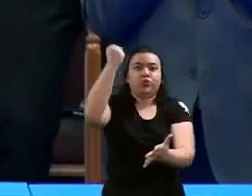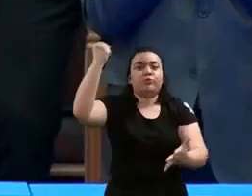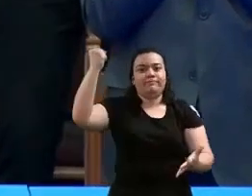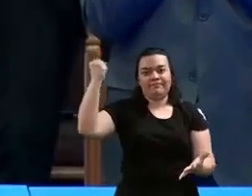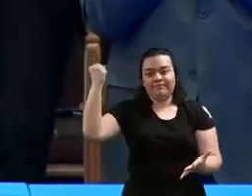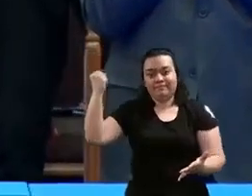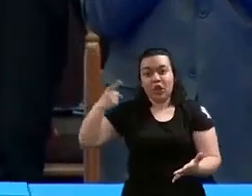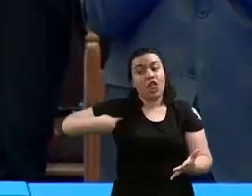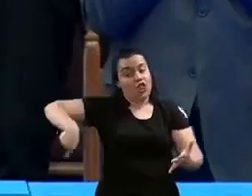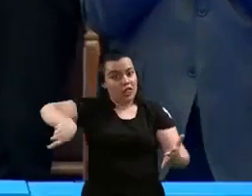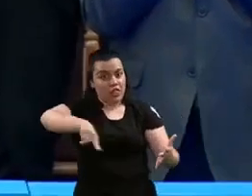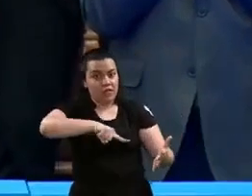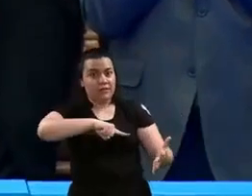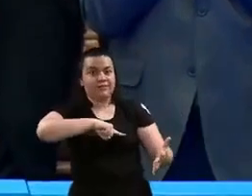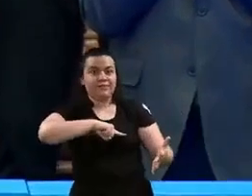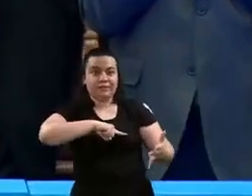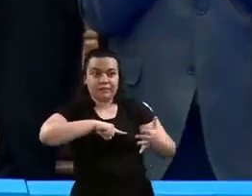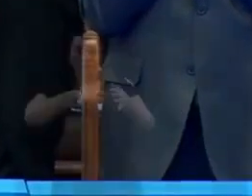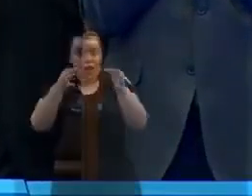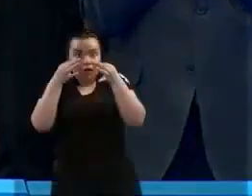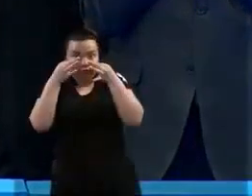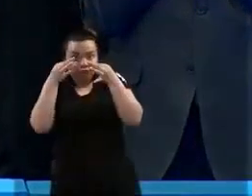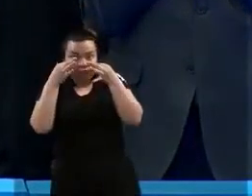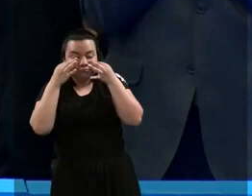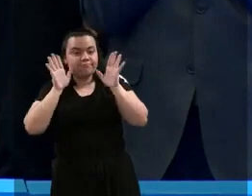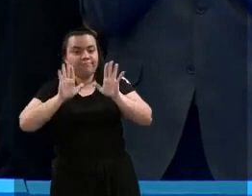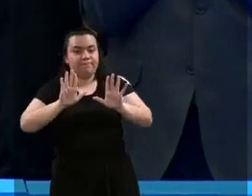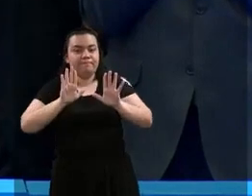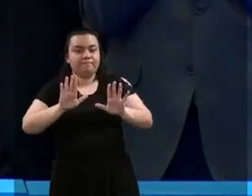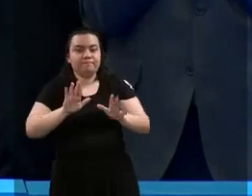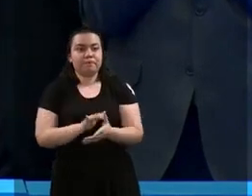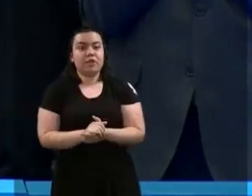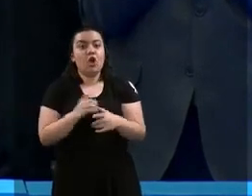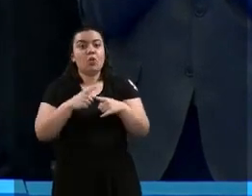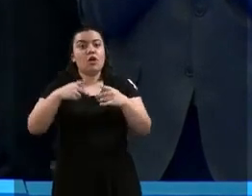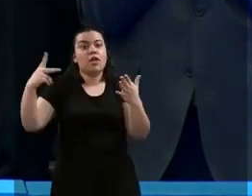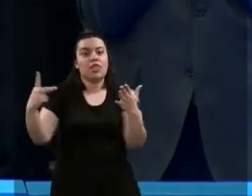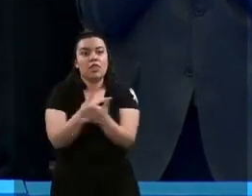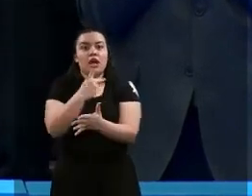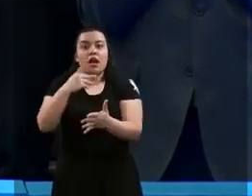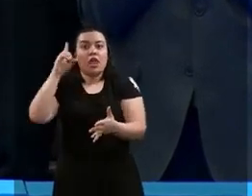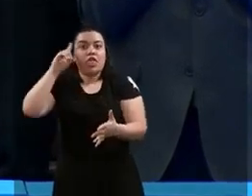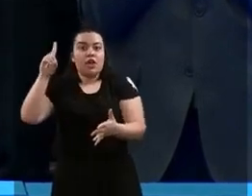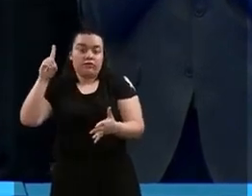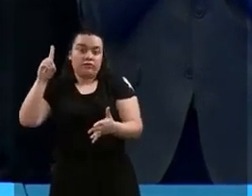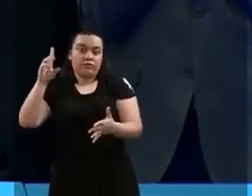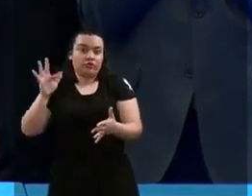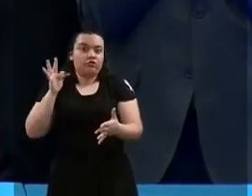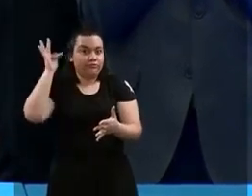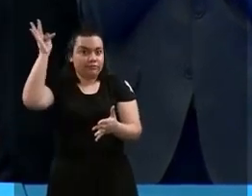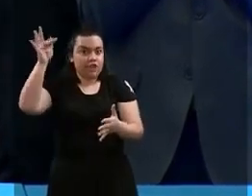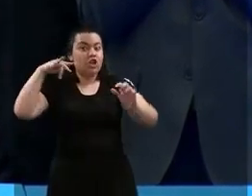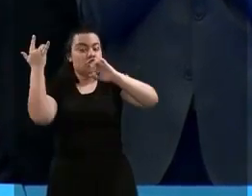Igreja, é chegado o tempo em que o Filho do Homem há de se manifestar por meio da sua vinda.